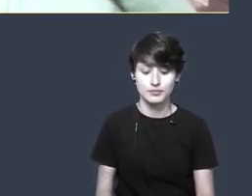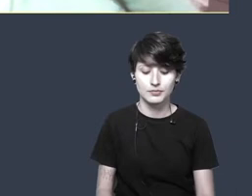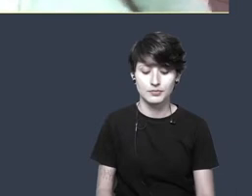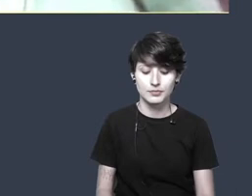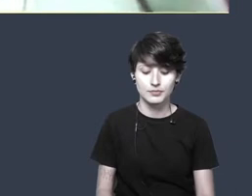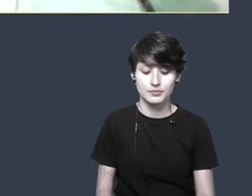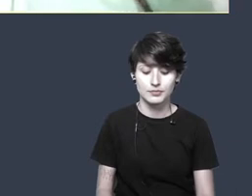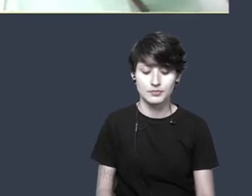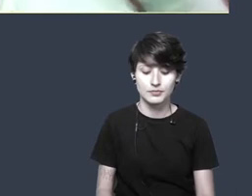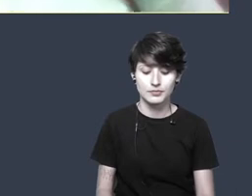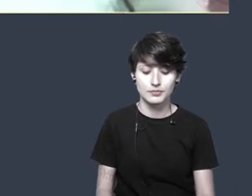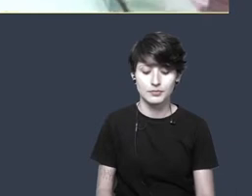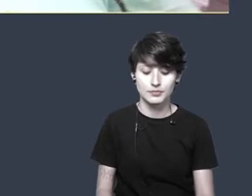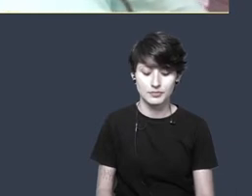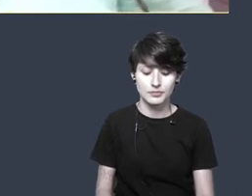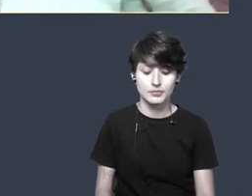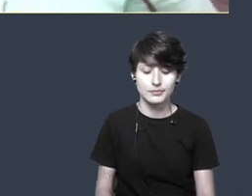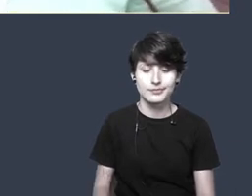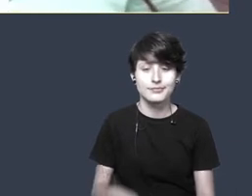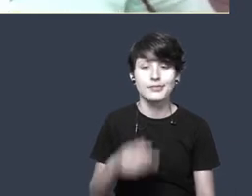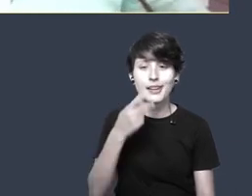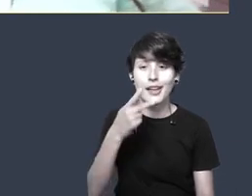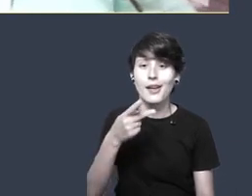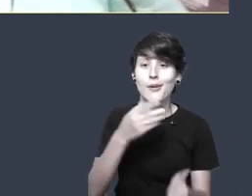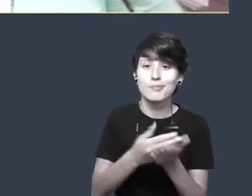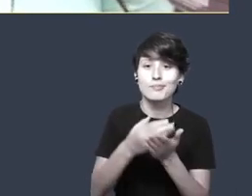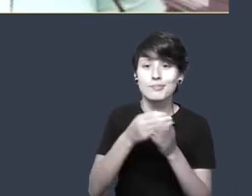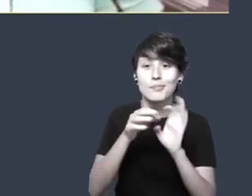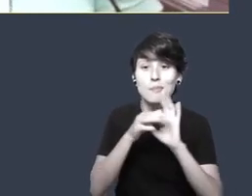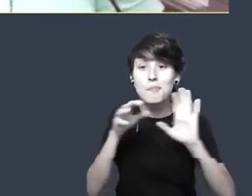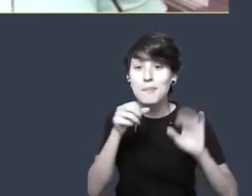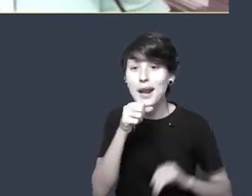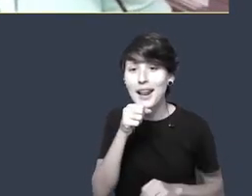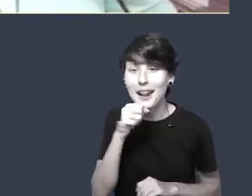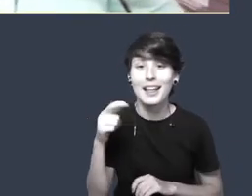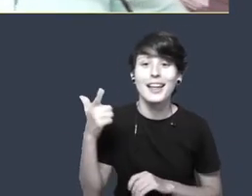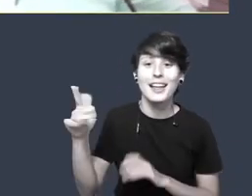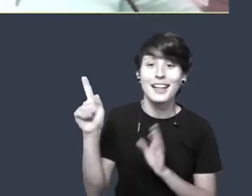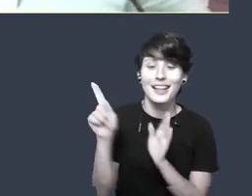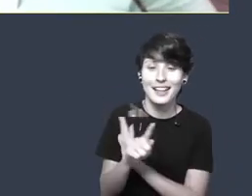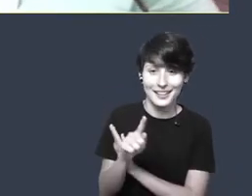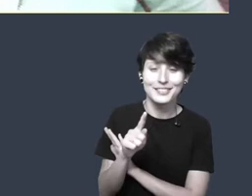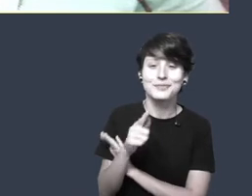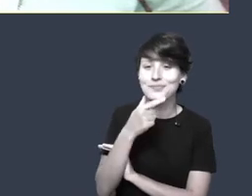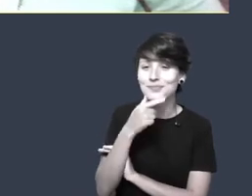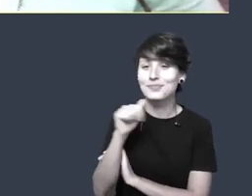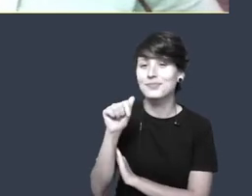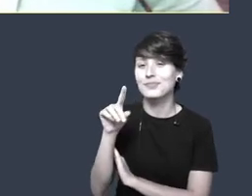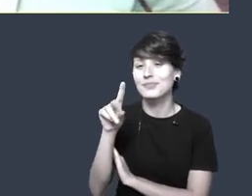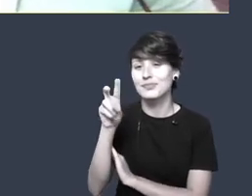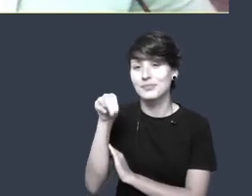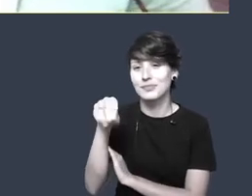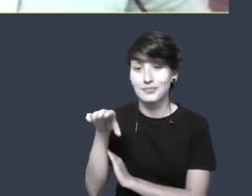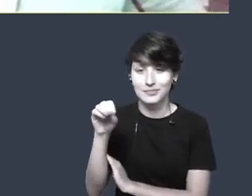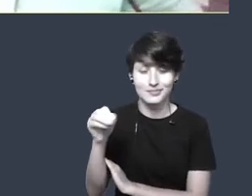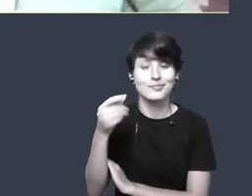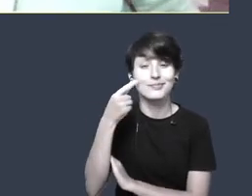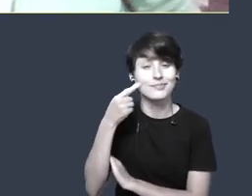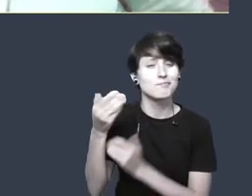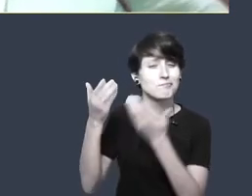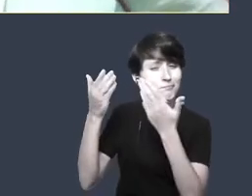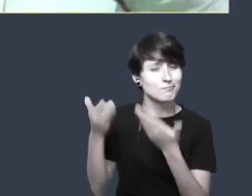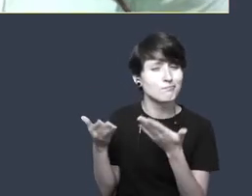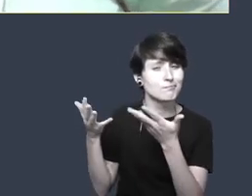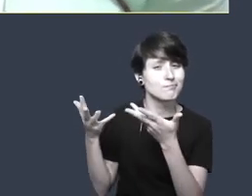Bom, a galera estava no mudo aqui, já ia começar a falar. Temos uma pergunta aqui do Adriano Belisário, olha só, figura ilustre, ele está